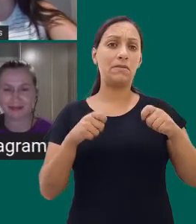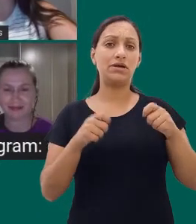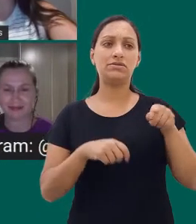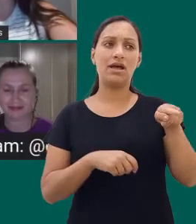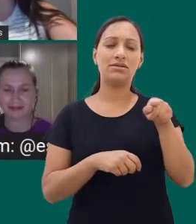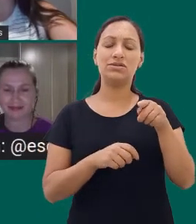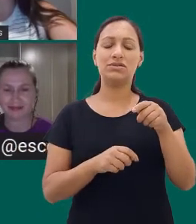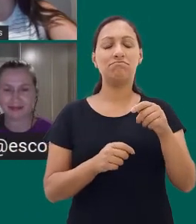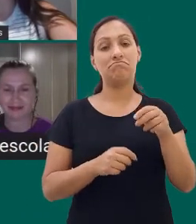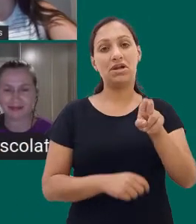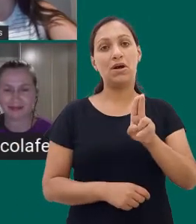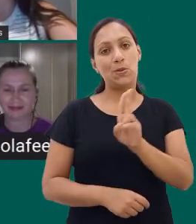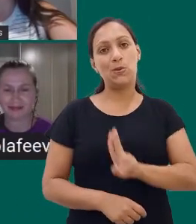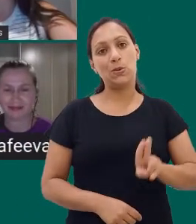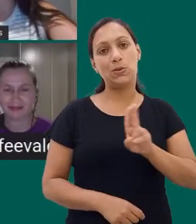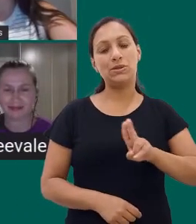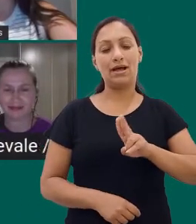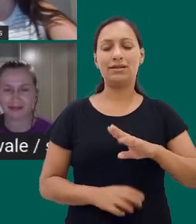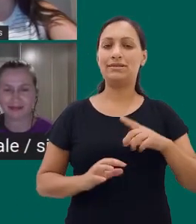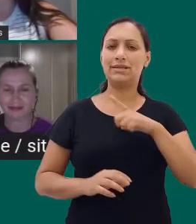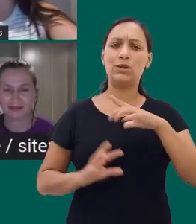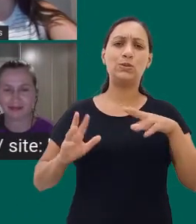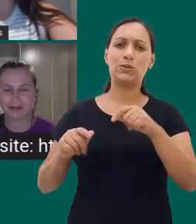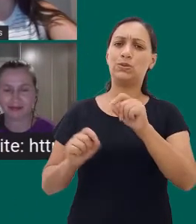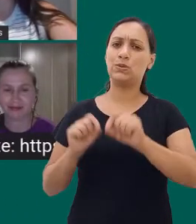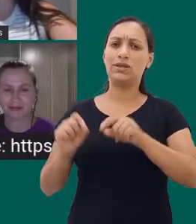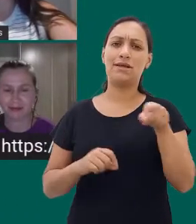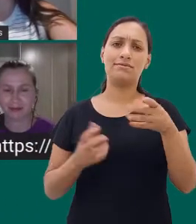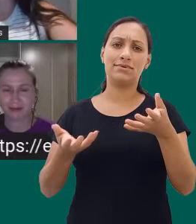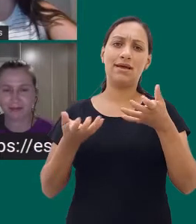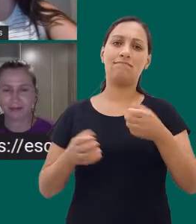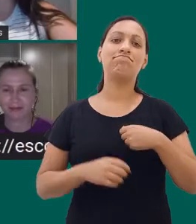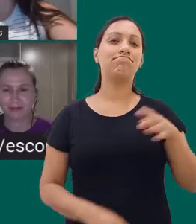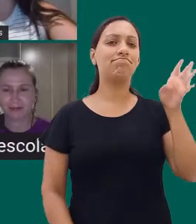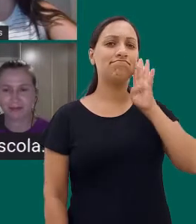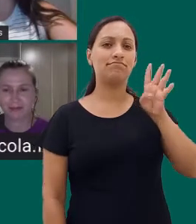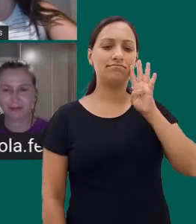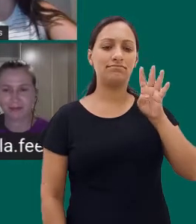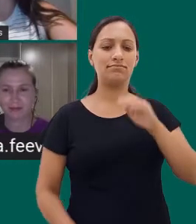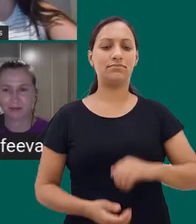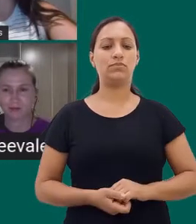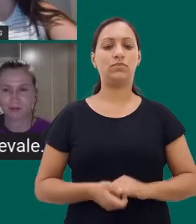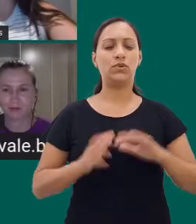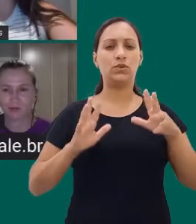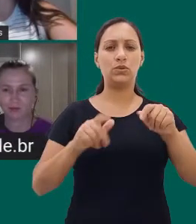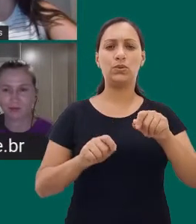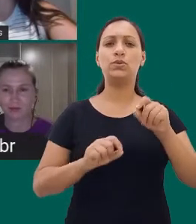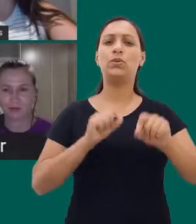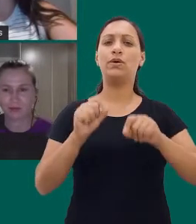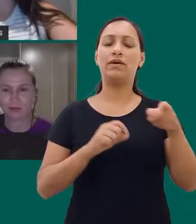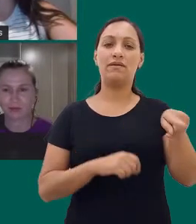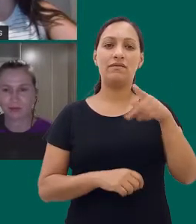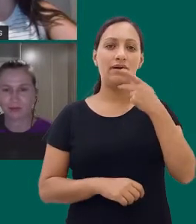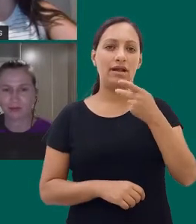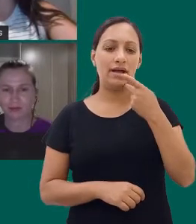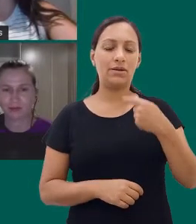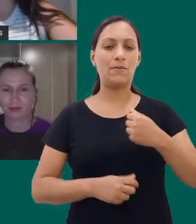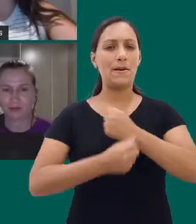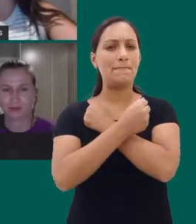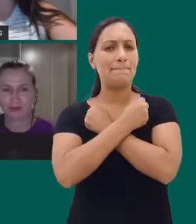quiserem. Isso aí. Então, muito legal, tá? Então, sublinho tudo que falaram. Então, um grande abraço. Me